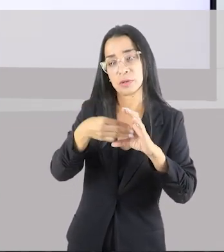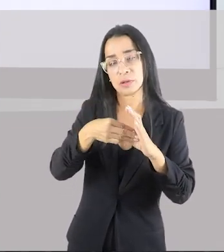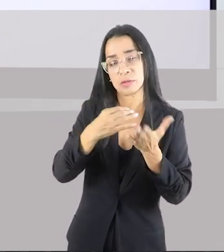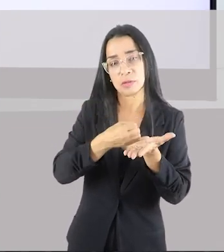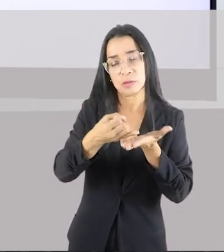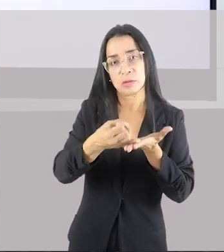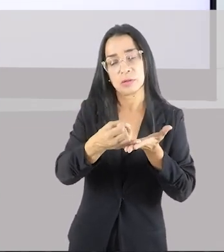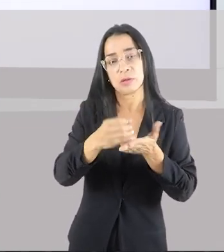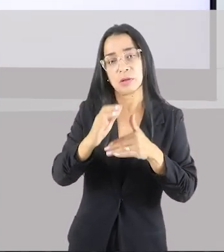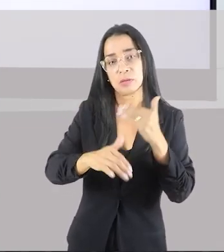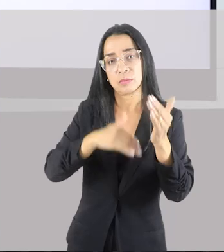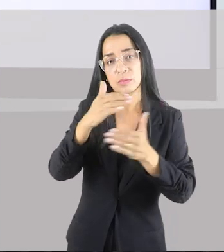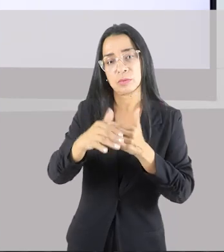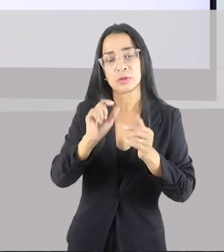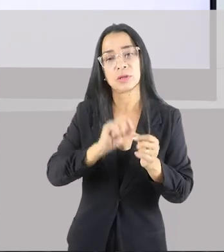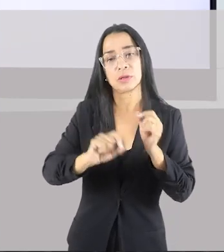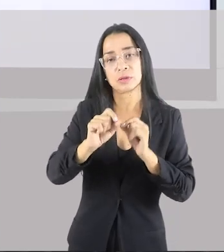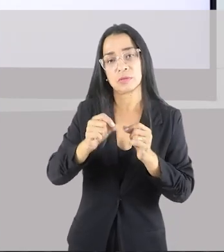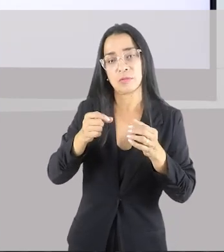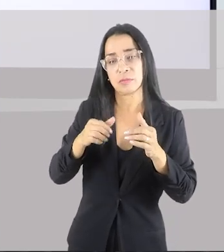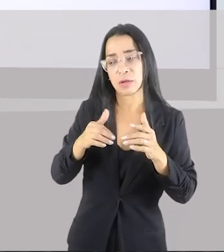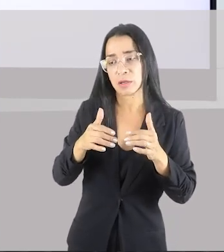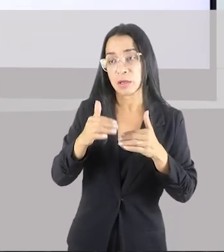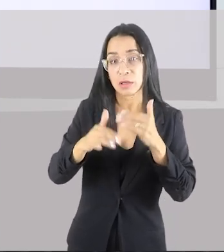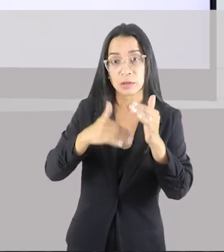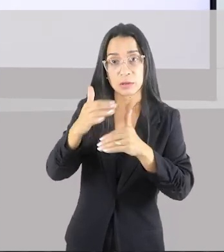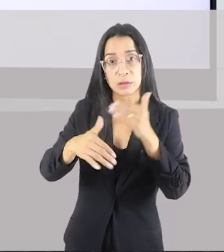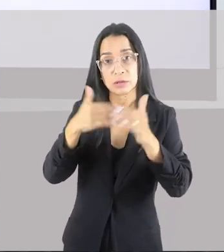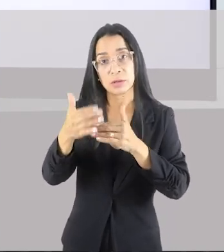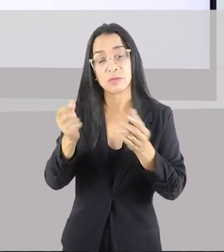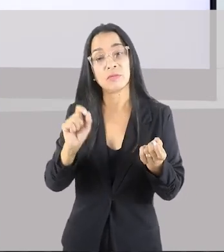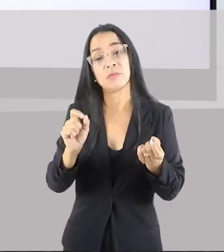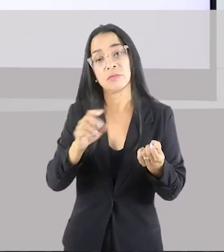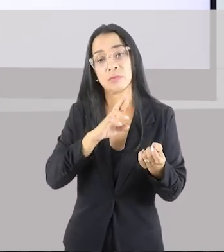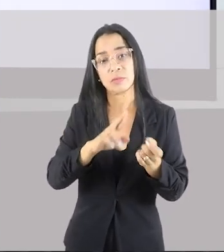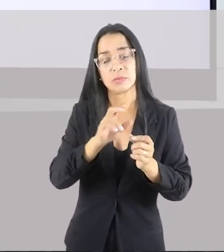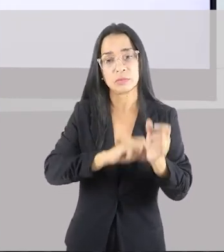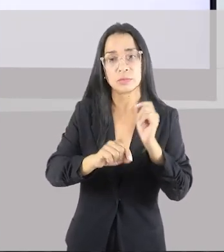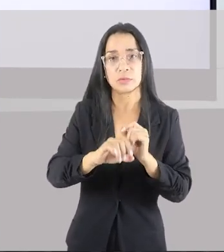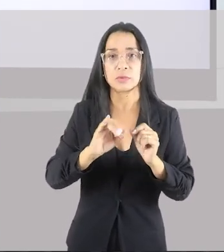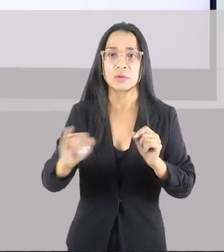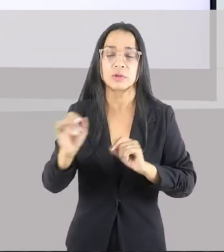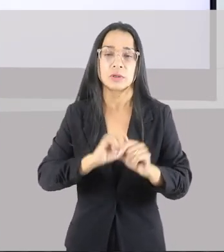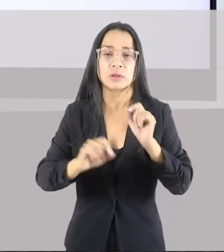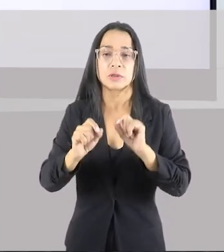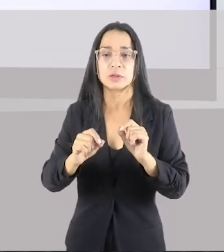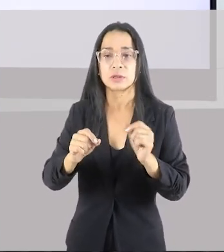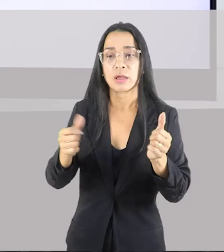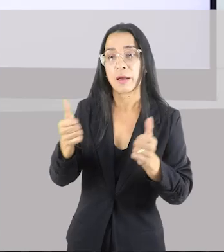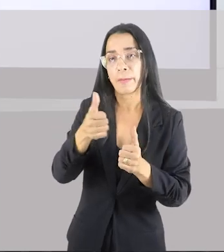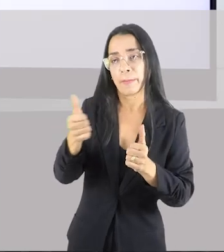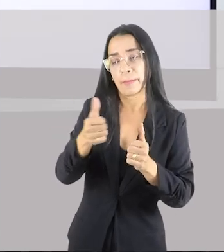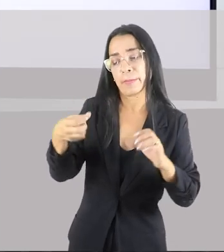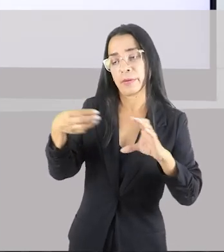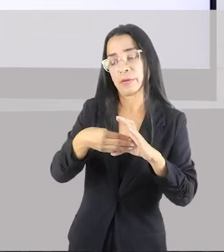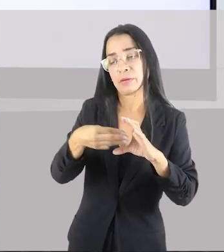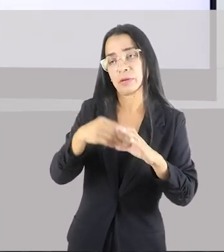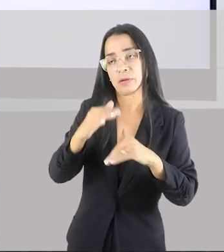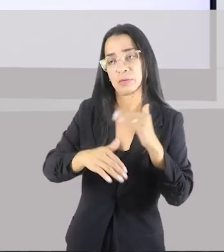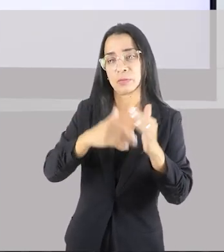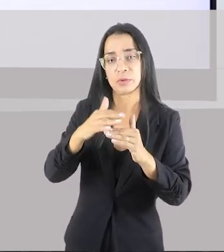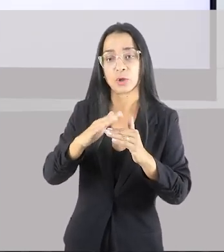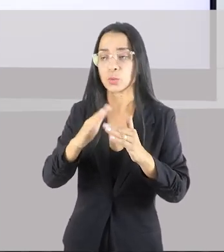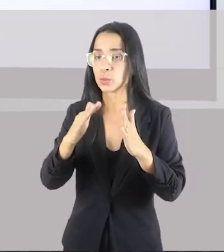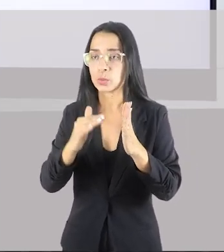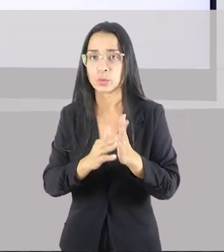processo, mais ela vai desencadear, né, ali um efeito dominó. Se eu acabo atingindo a primeira célula do processo, todas